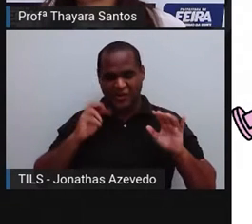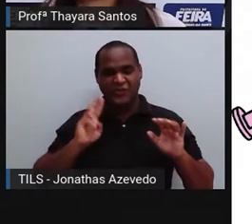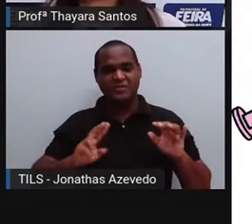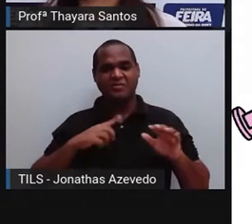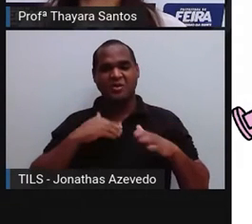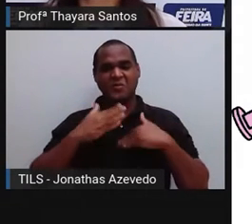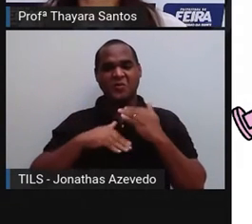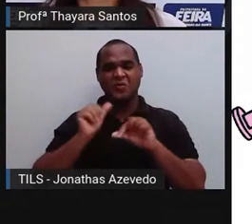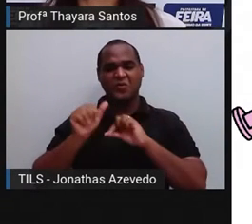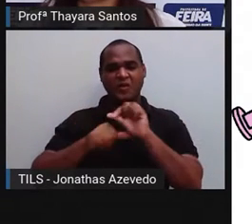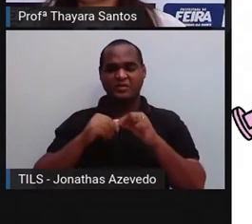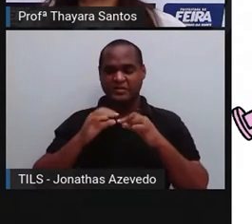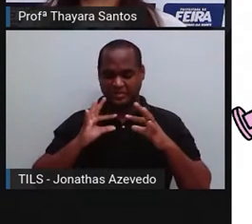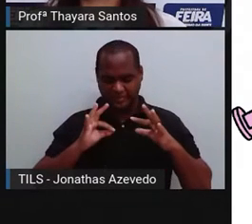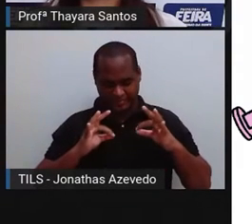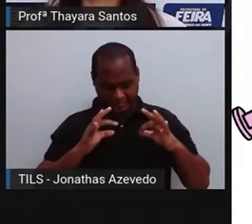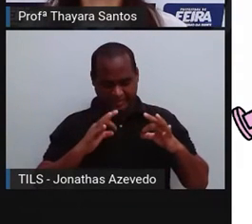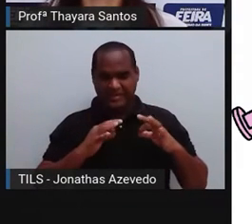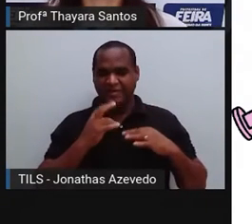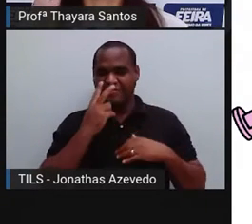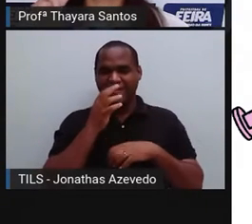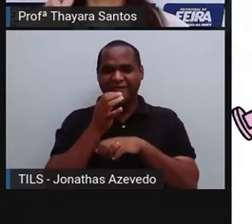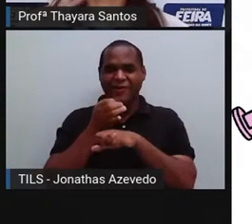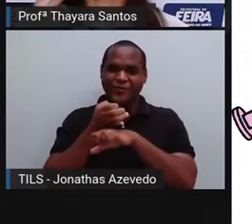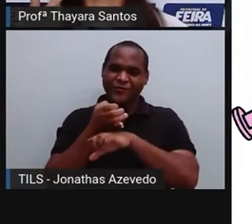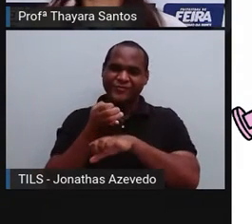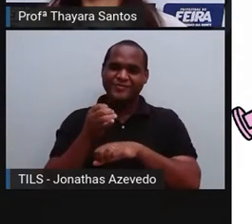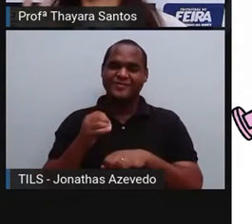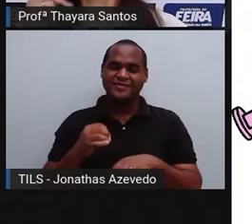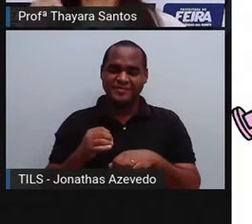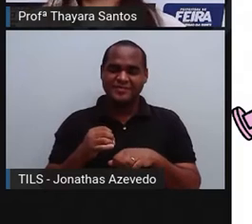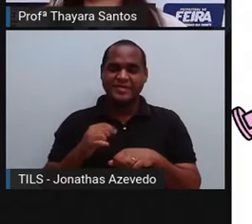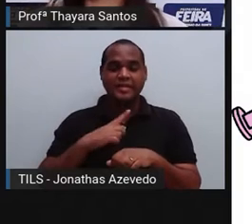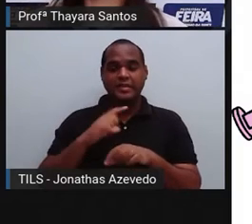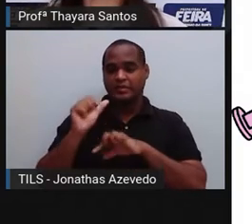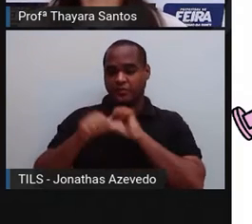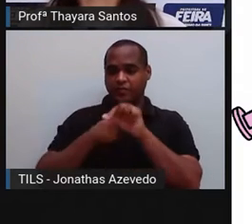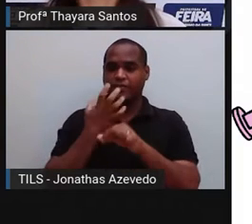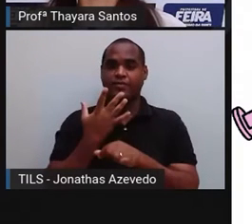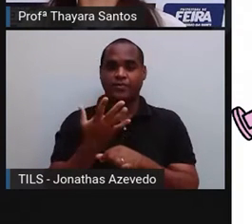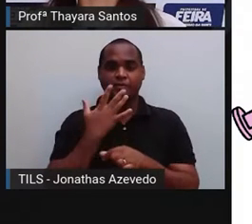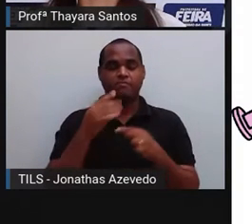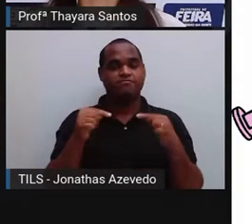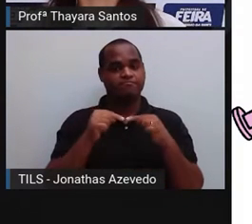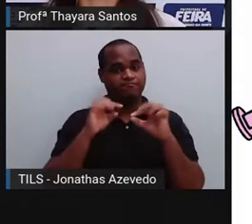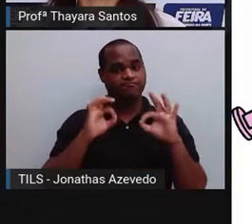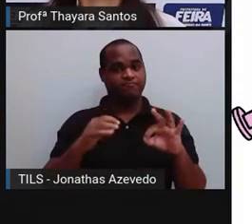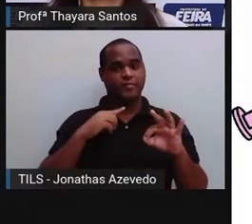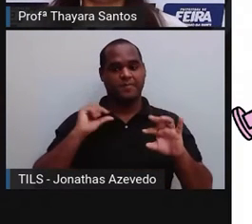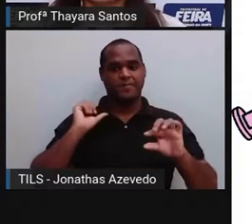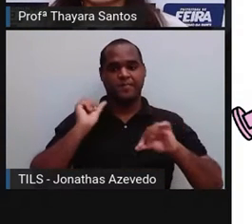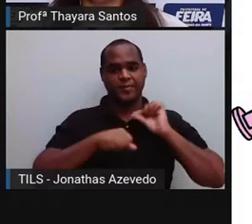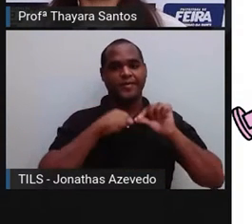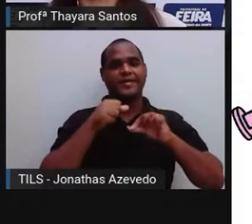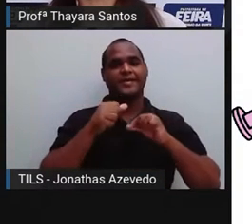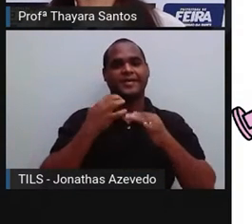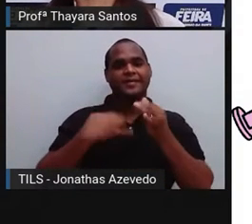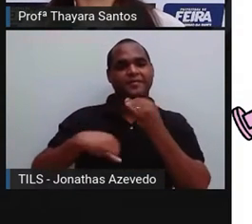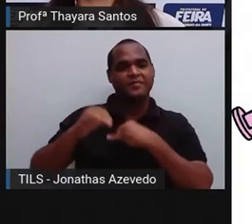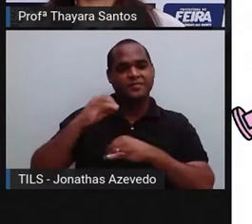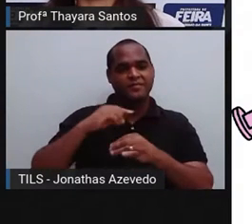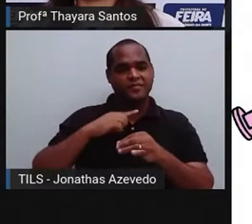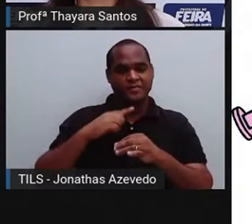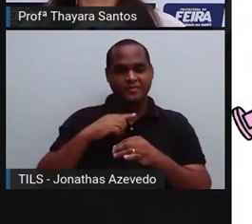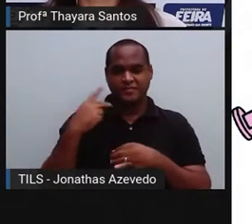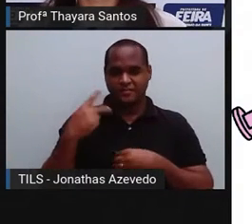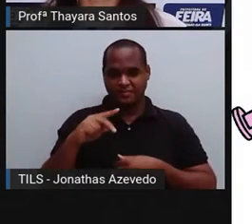porque oxidou, enferrujou ali. Então, mudou de cor é uma evidência de que aconteceu uma transformação química ali